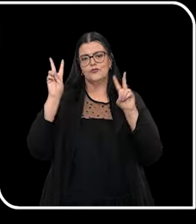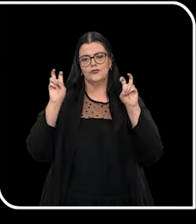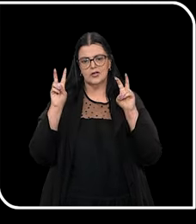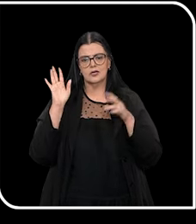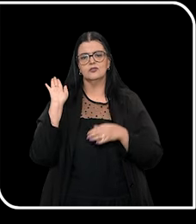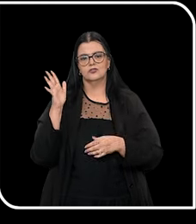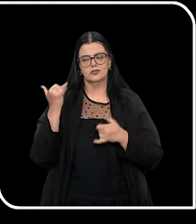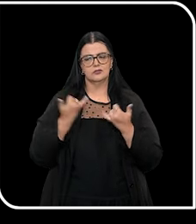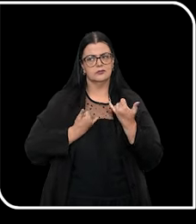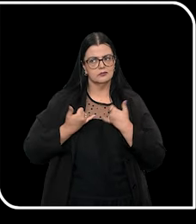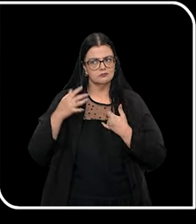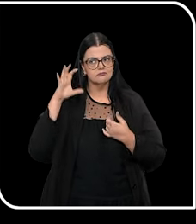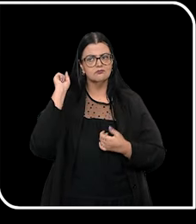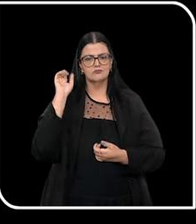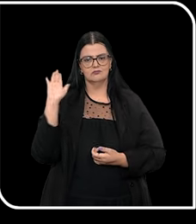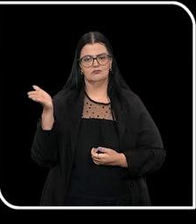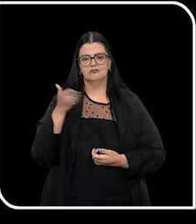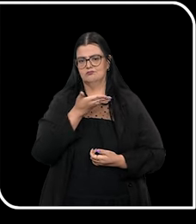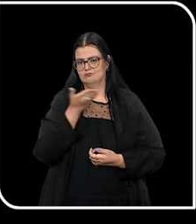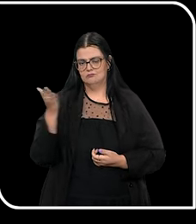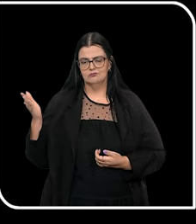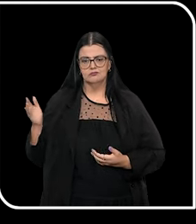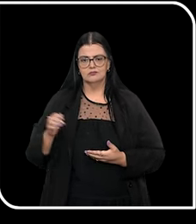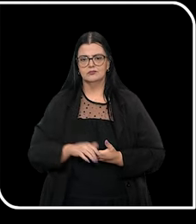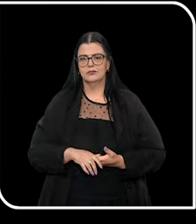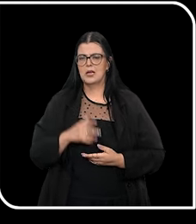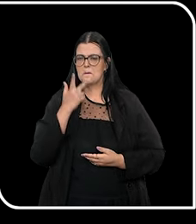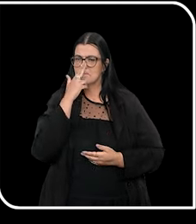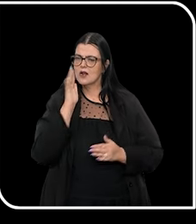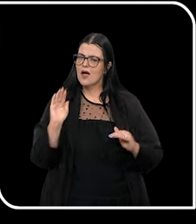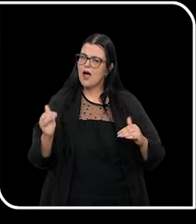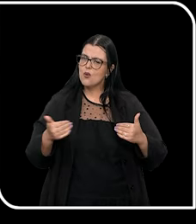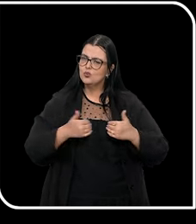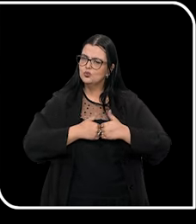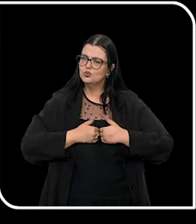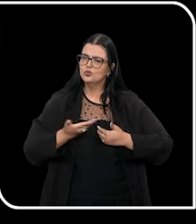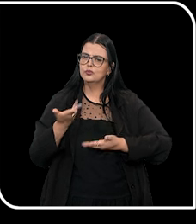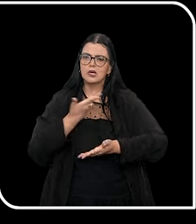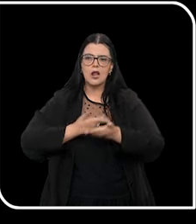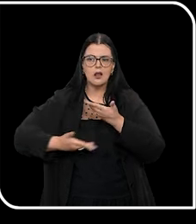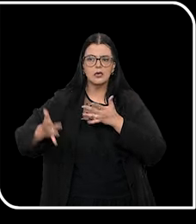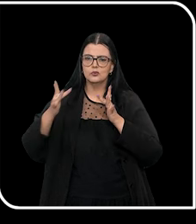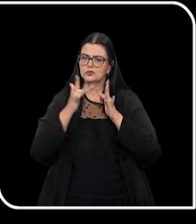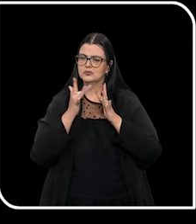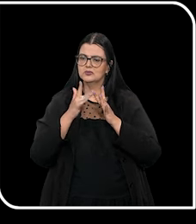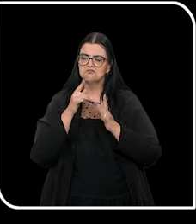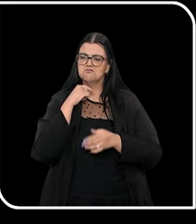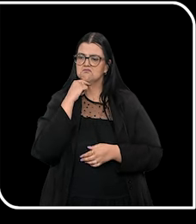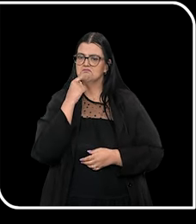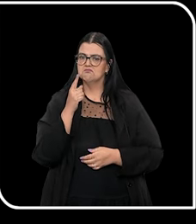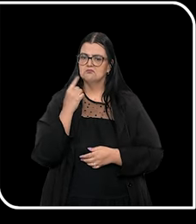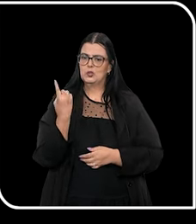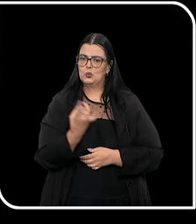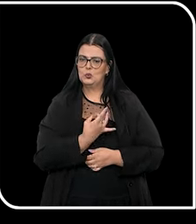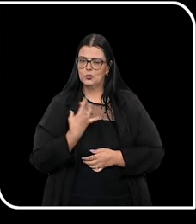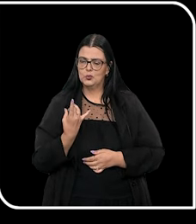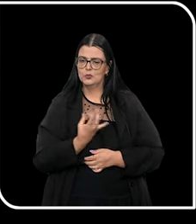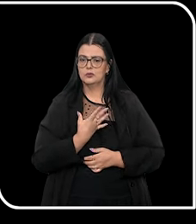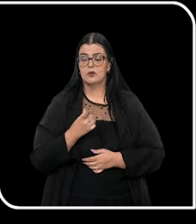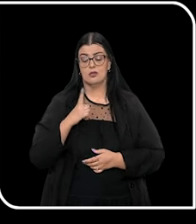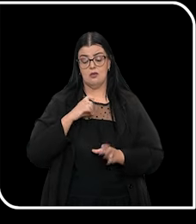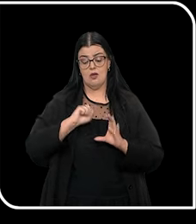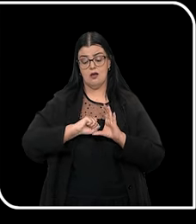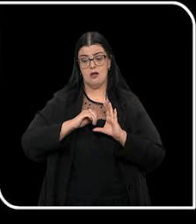outras frases que vocês já ouviram eh Fulano parece autista não se relaciona com ninguém sabe cada vez que eu